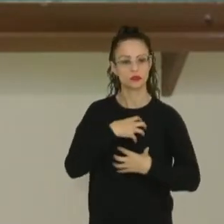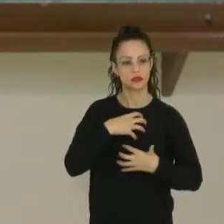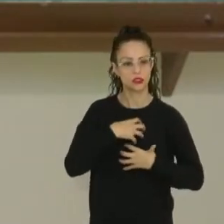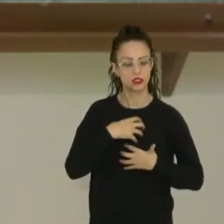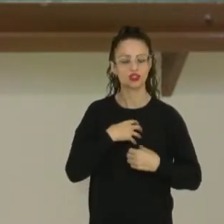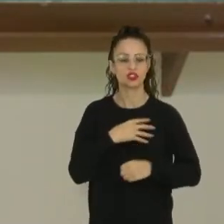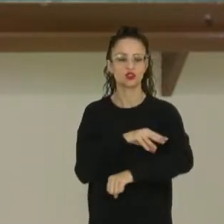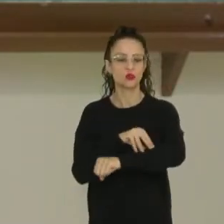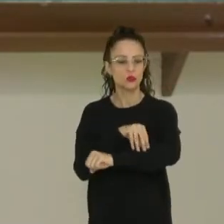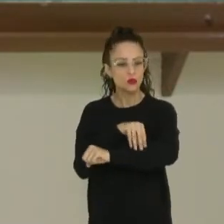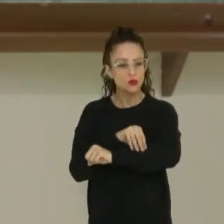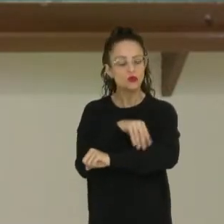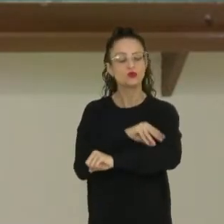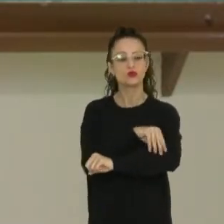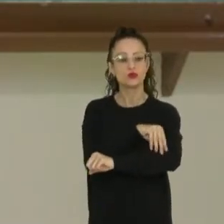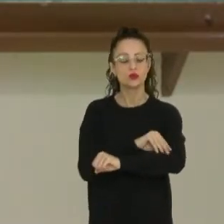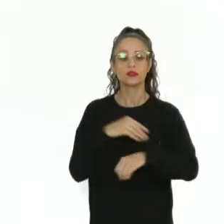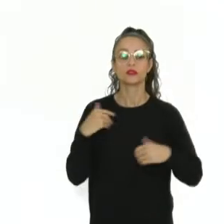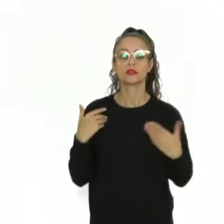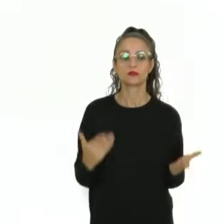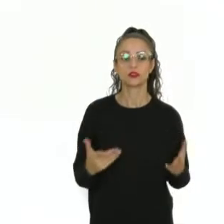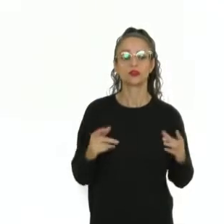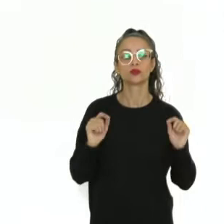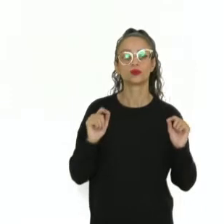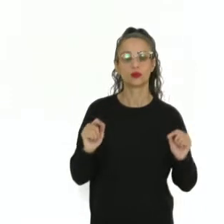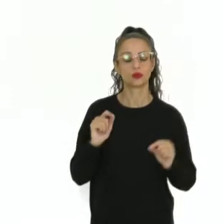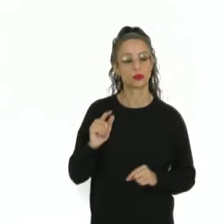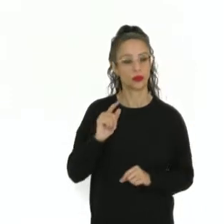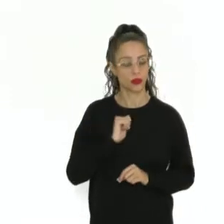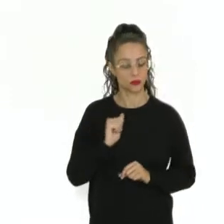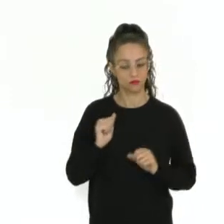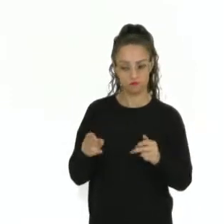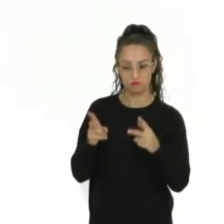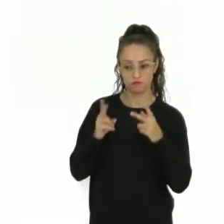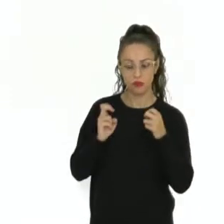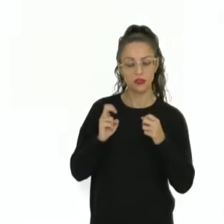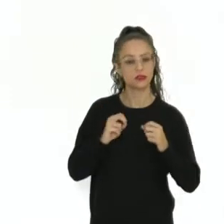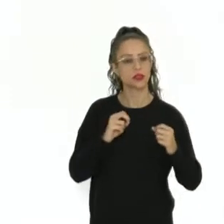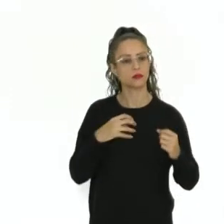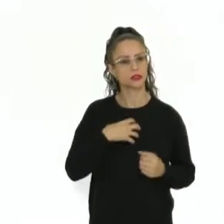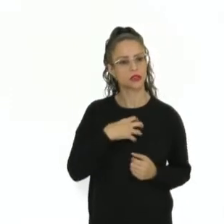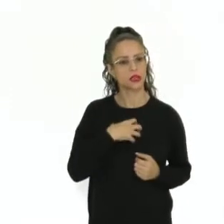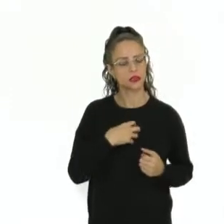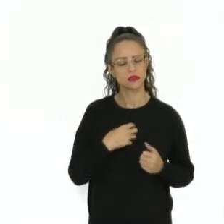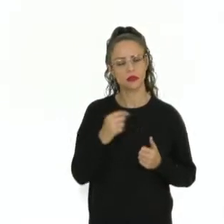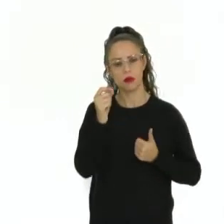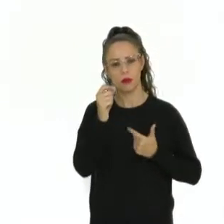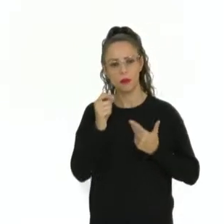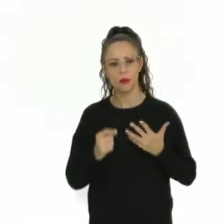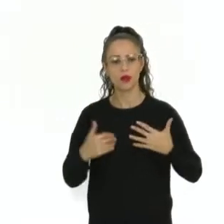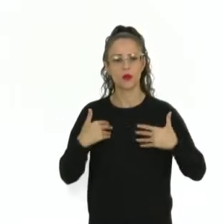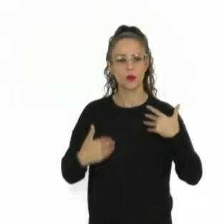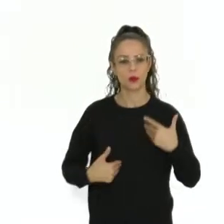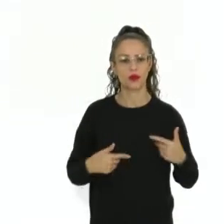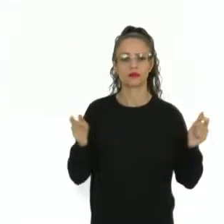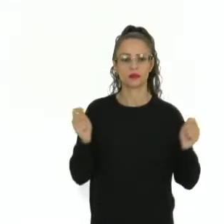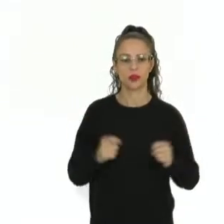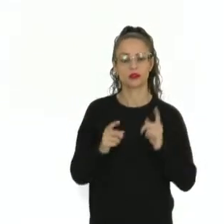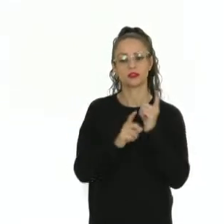cada musculatura. Então, ele tem ali ele percebe as sensações corporais, permite